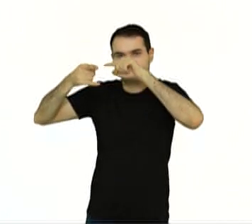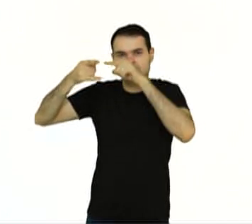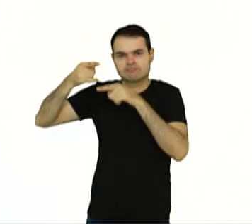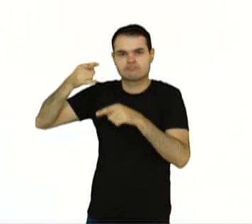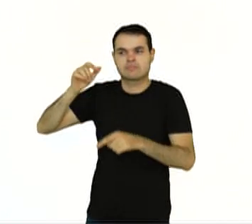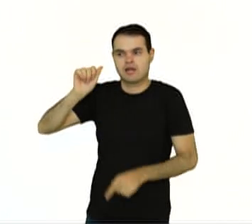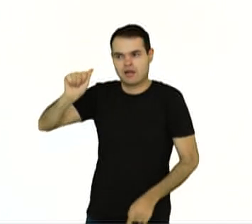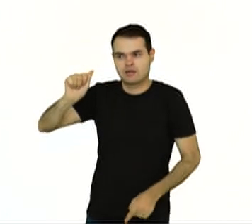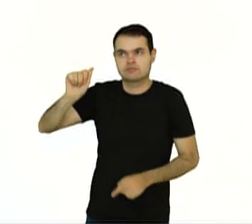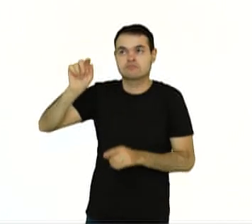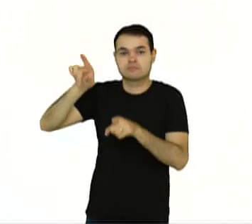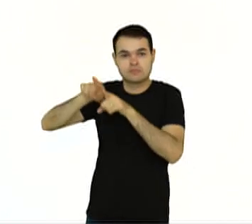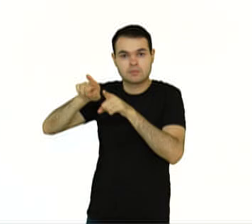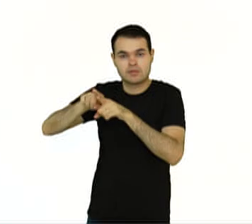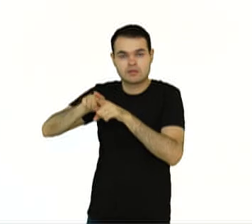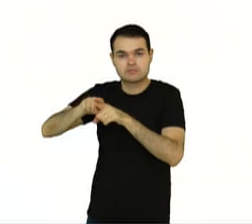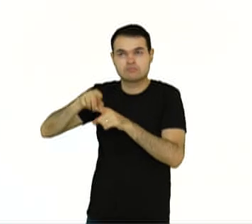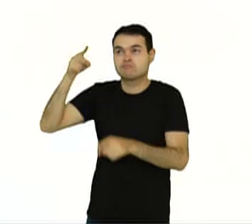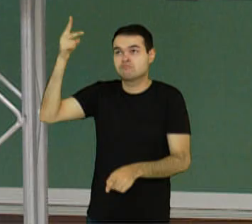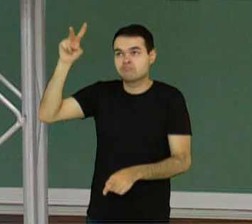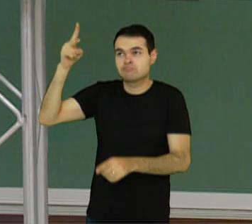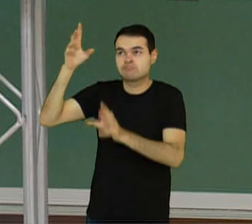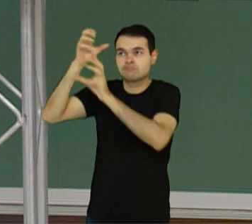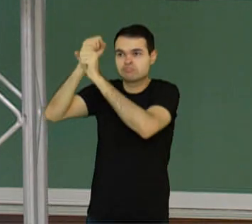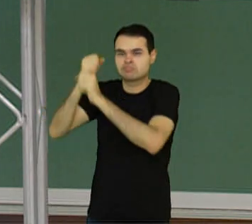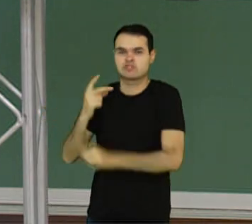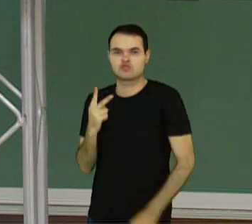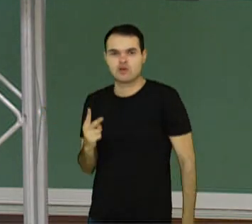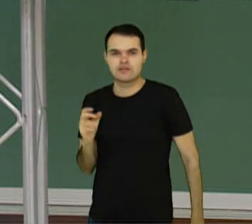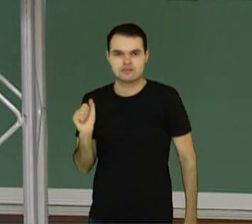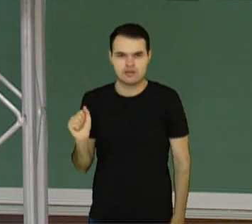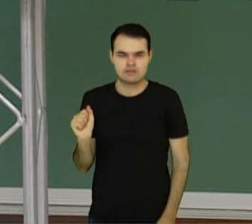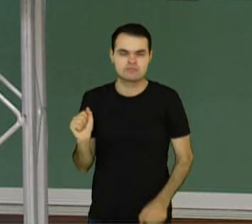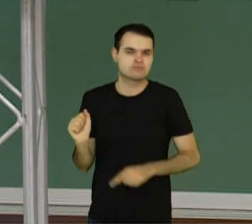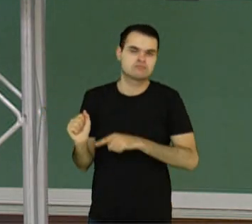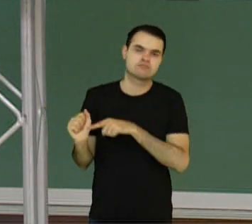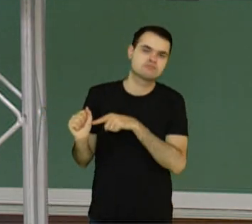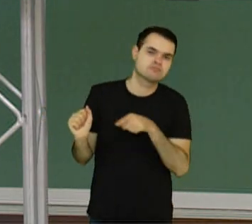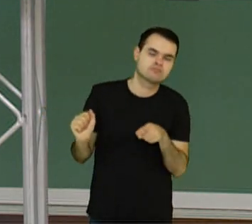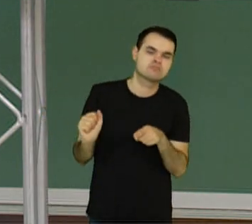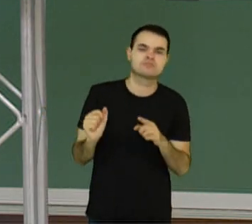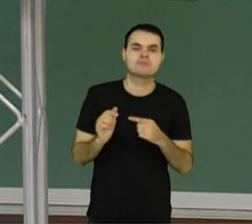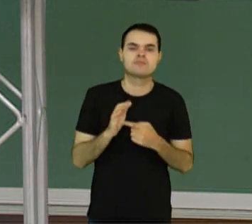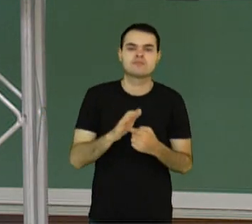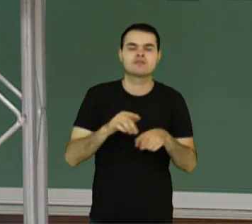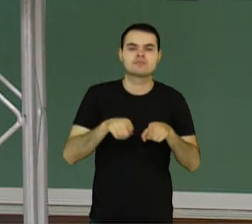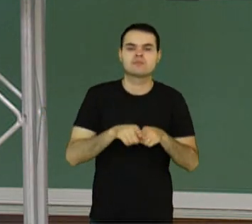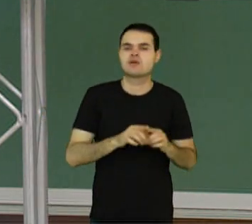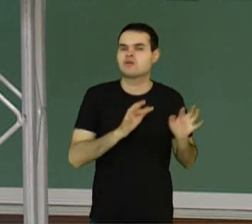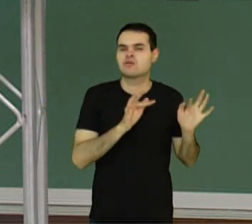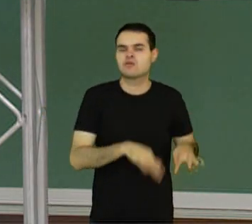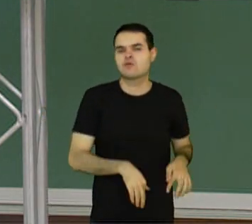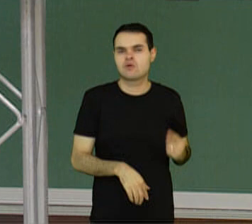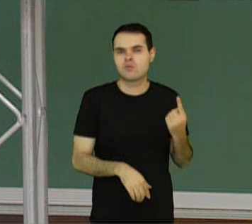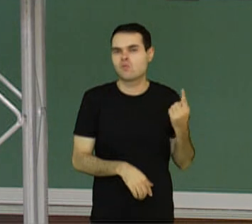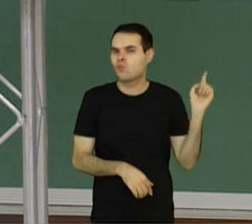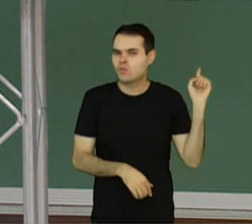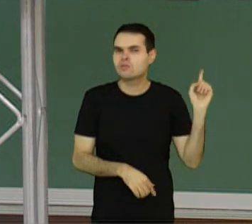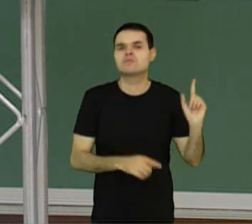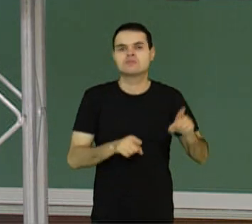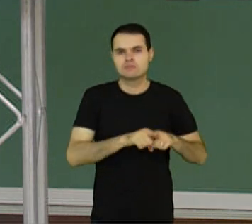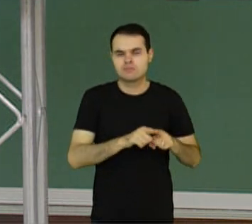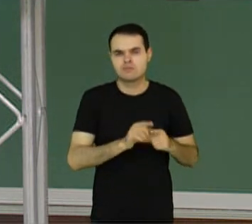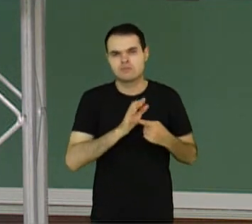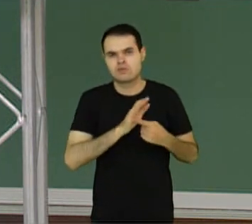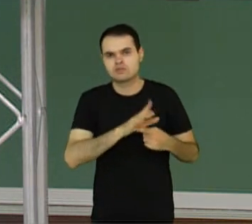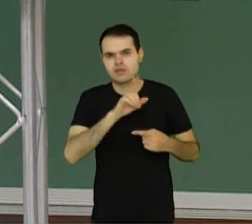uma força resultante, ou uma amplitude resultante de 2A, que mostra exatamente a última onda que temos ali, que mostra o conceito da